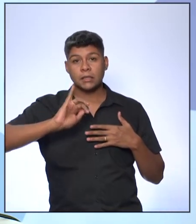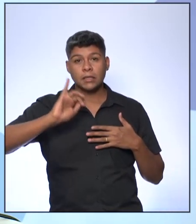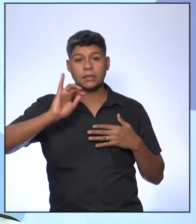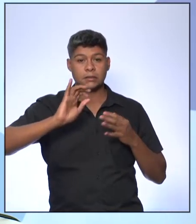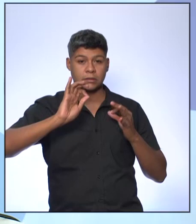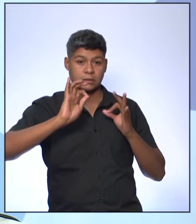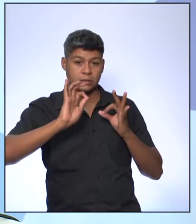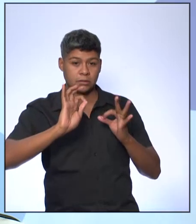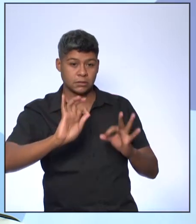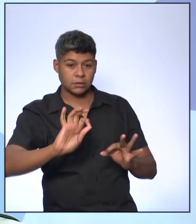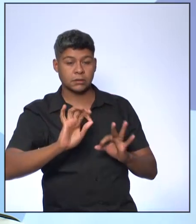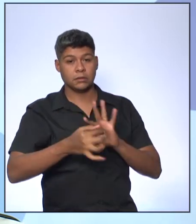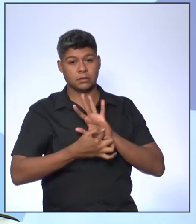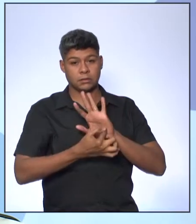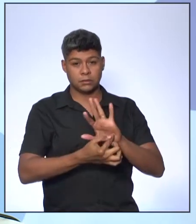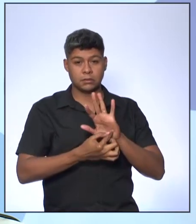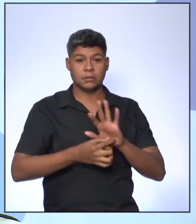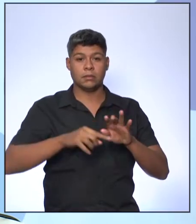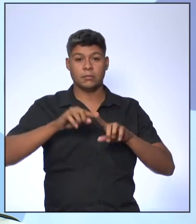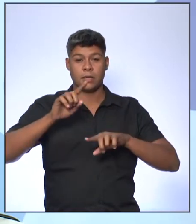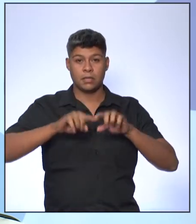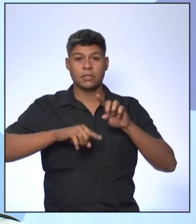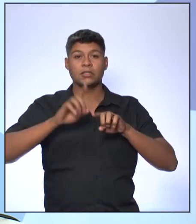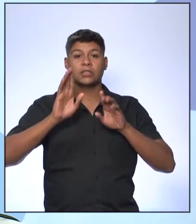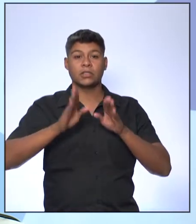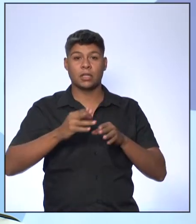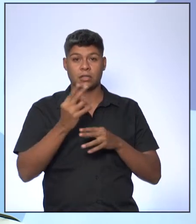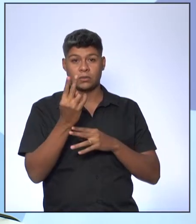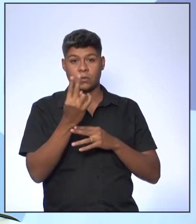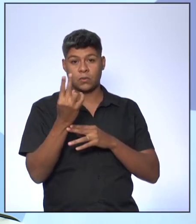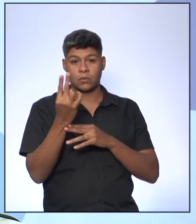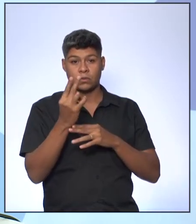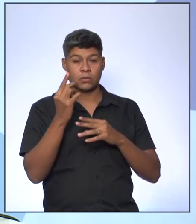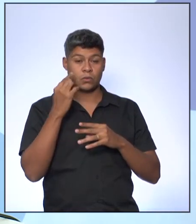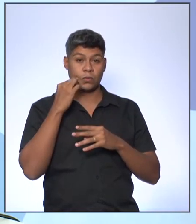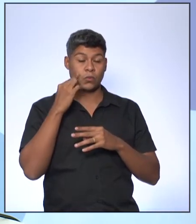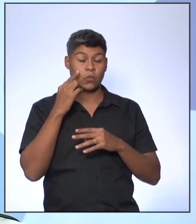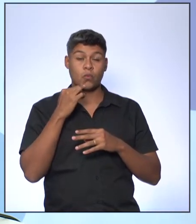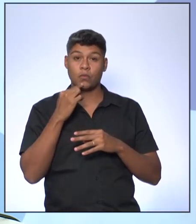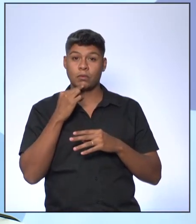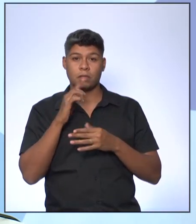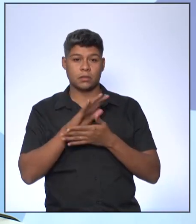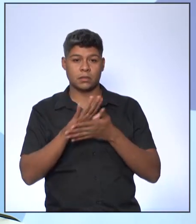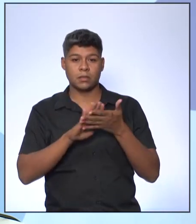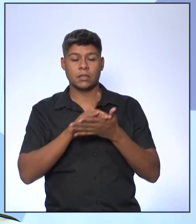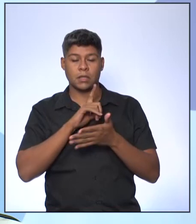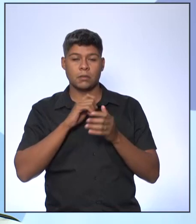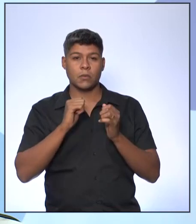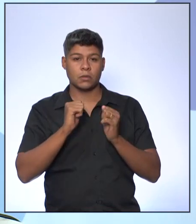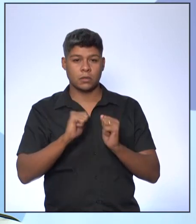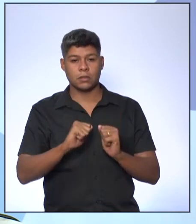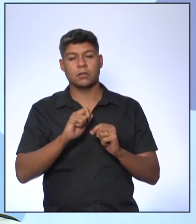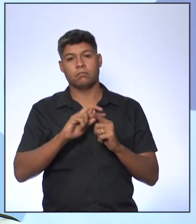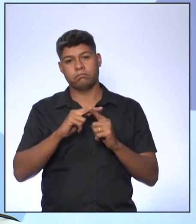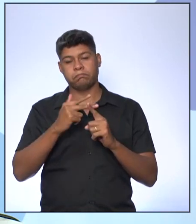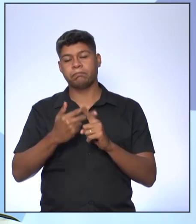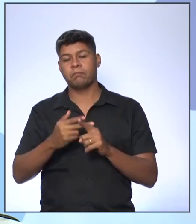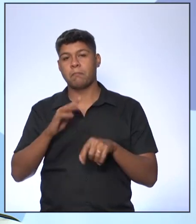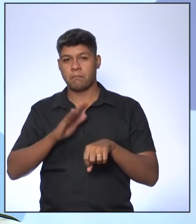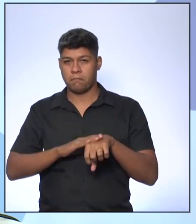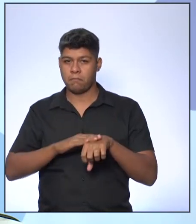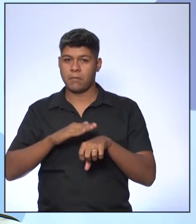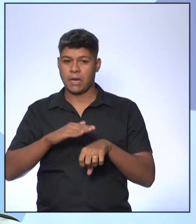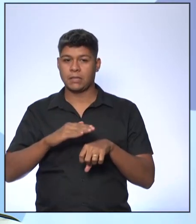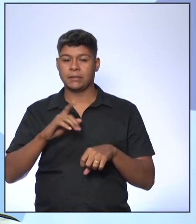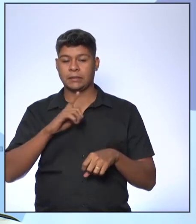acertou, você apontou aí um aparelho, já colocamos 2 extremos para não haver dúvida, né? Se o cara tem alta potência, ele vai consumir muito mesmo.